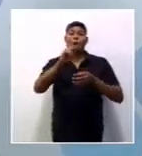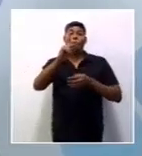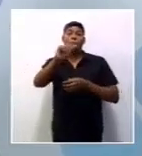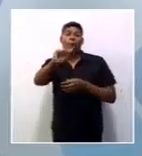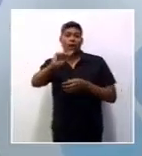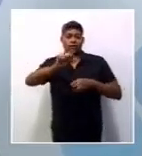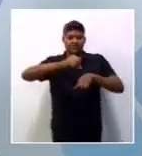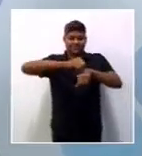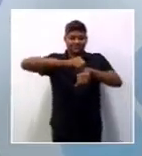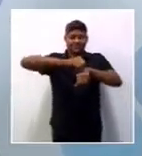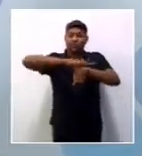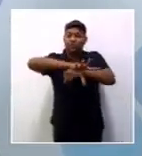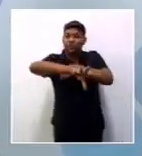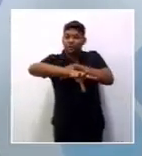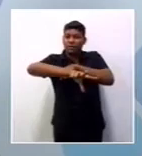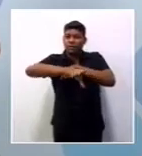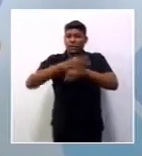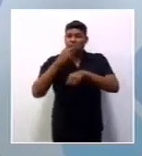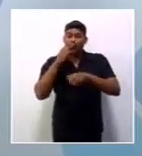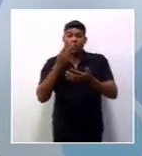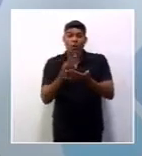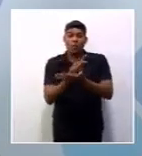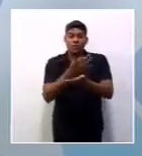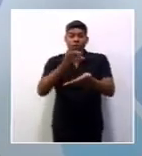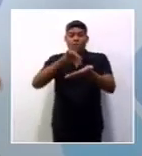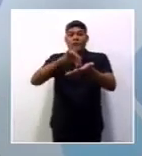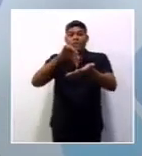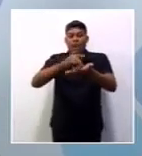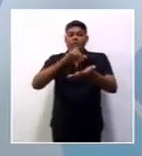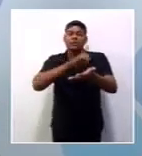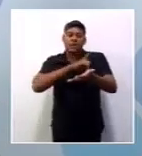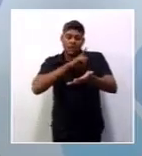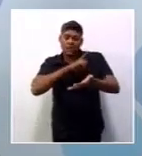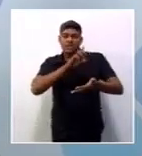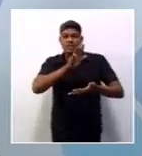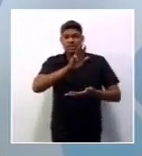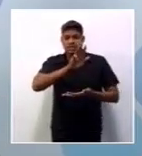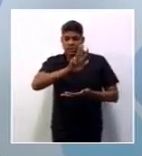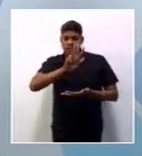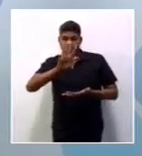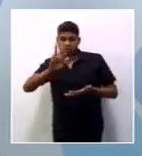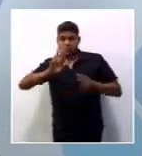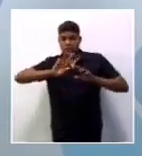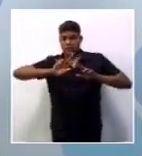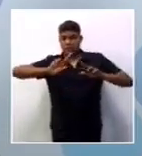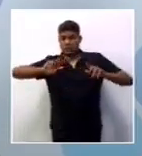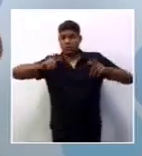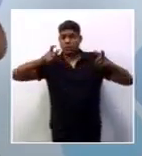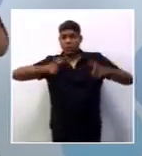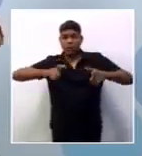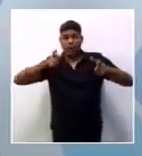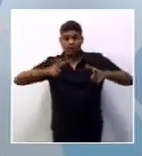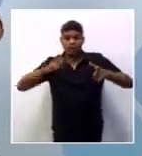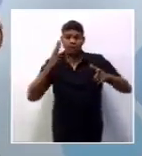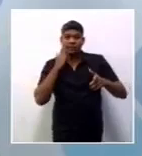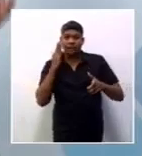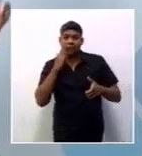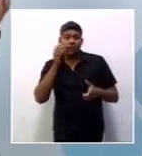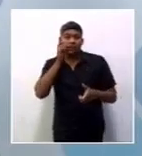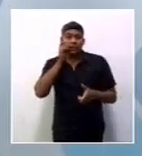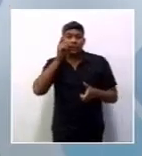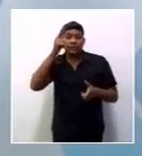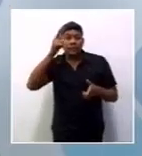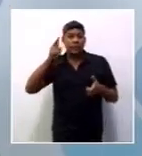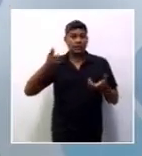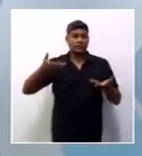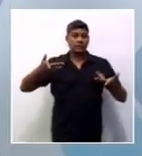se espalhou tanto que virou uma verdade. Foi noticiado em sites e em vários lugares. E aí, quando isso tomou uma proporção tão grande,